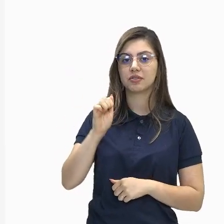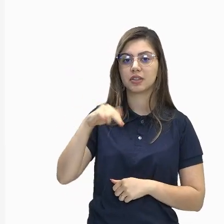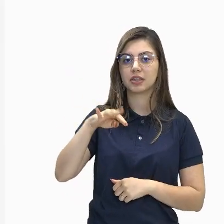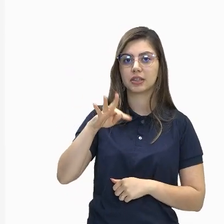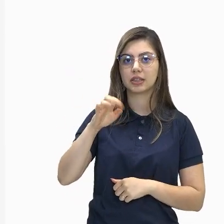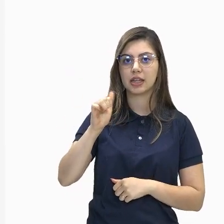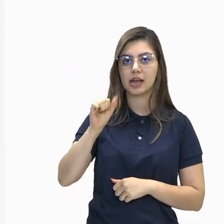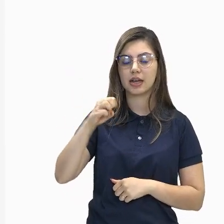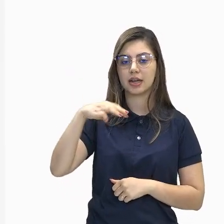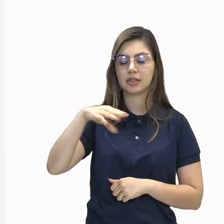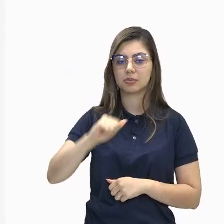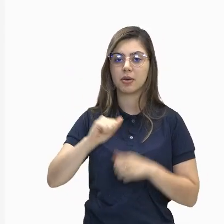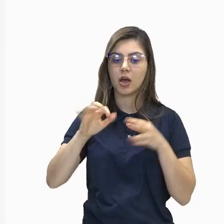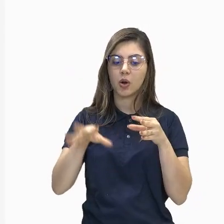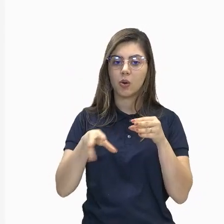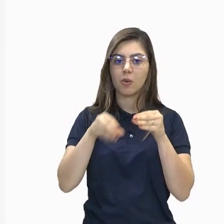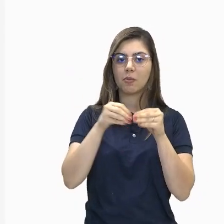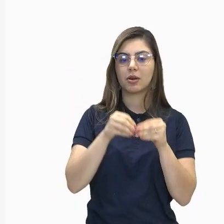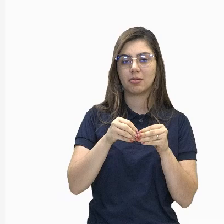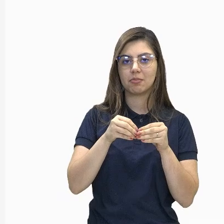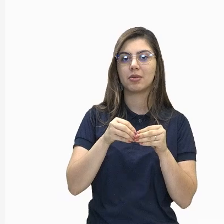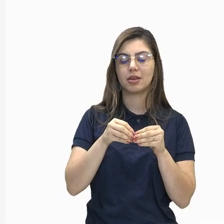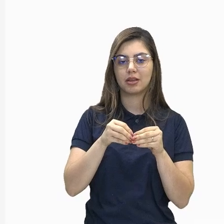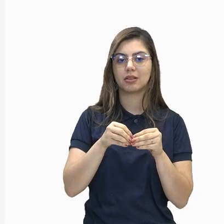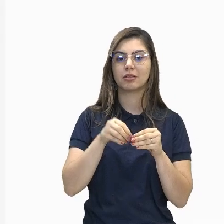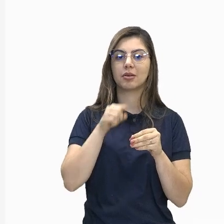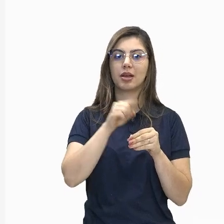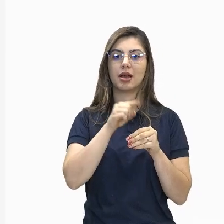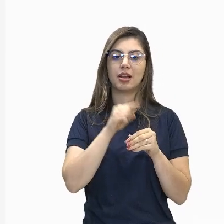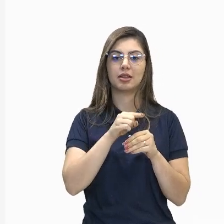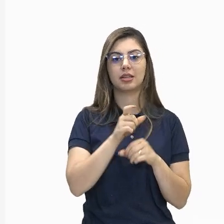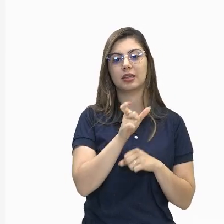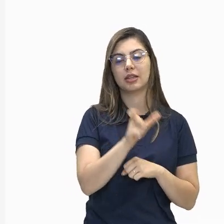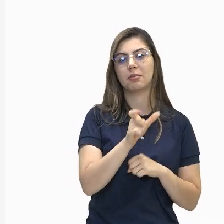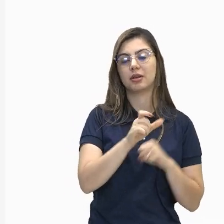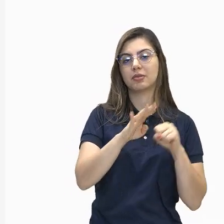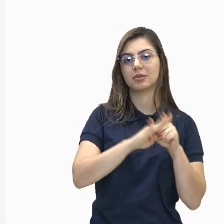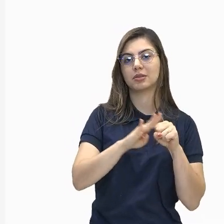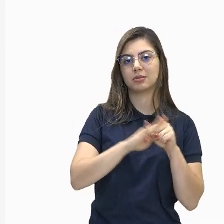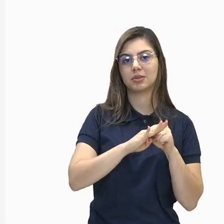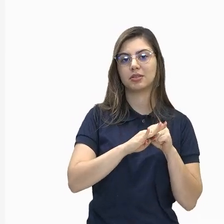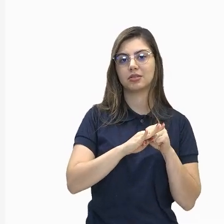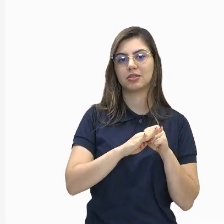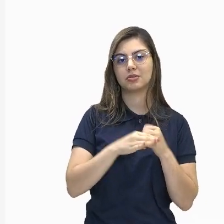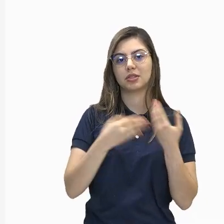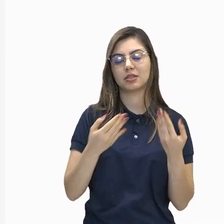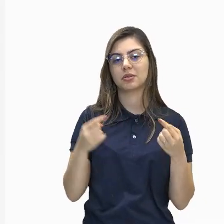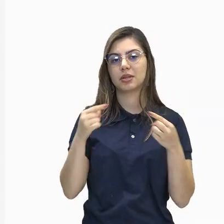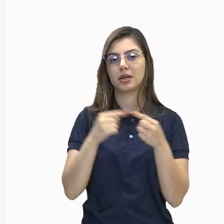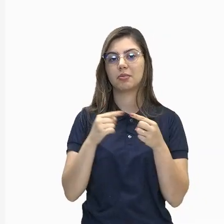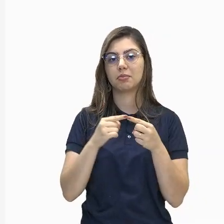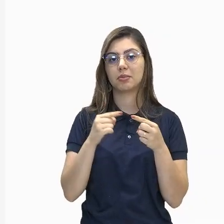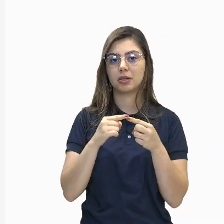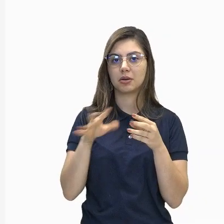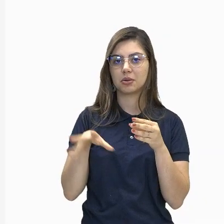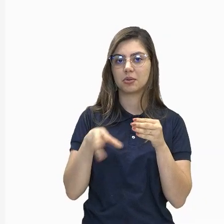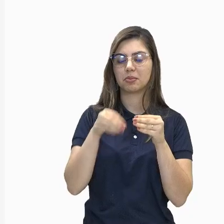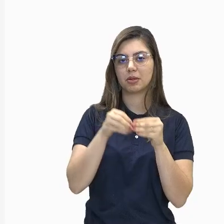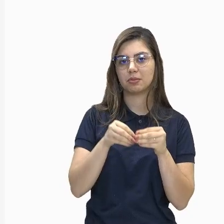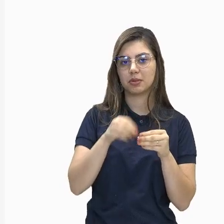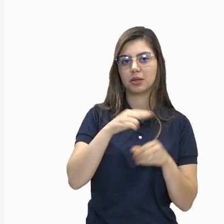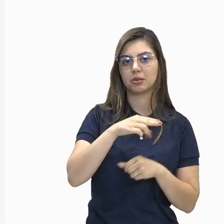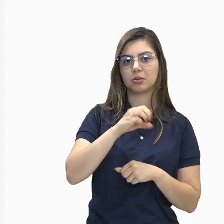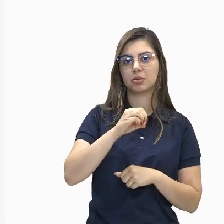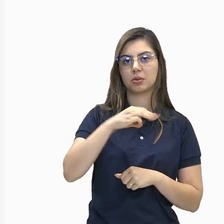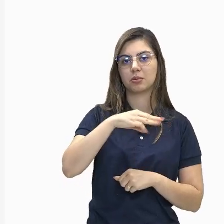ok? Então, de fantasma é o nosso complemento nominal. Ok? Então, observem, medo é